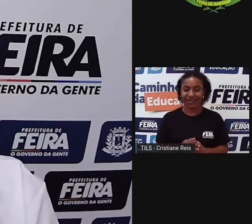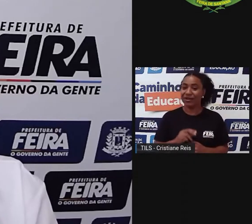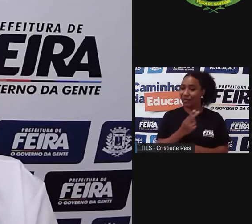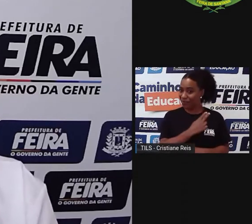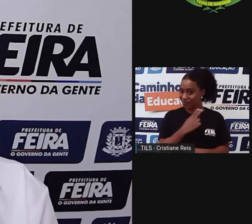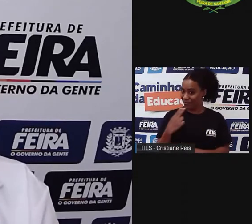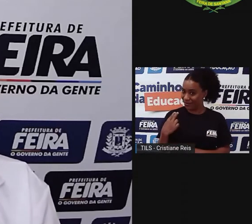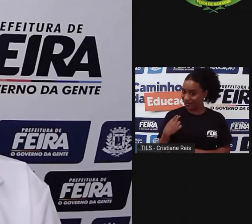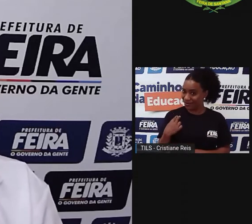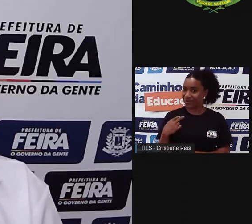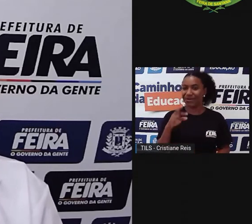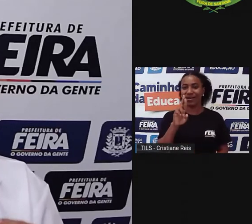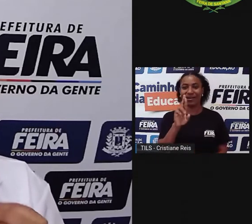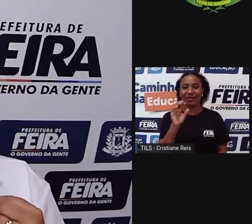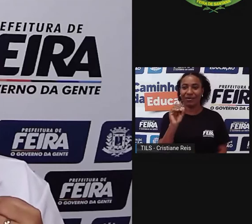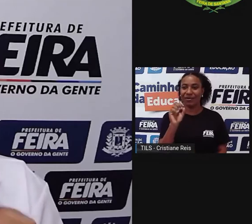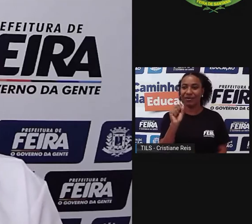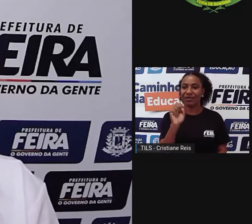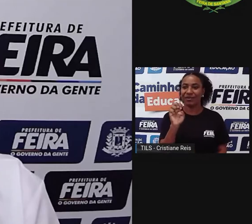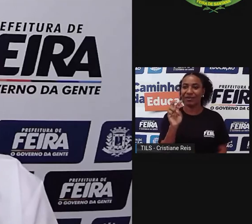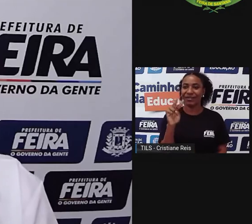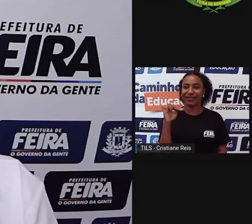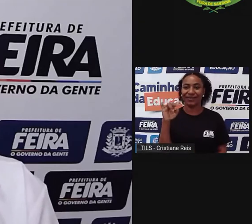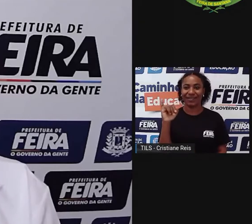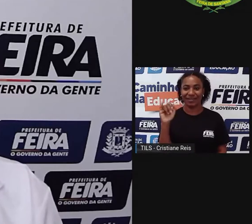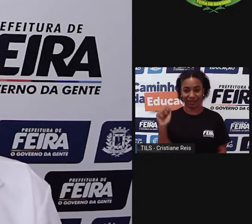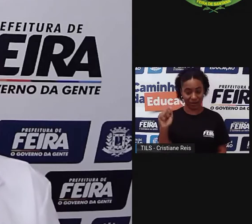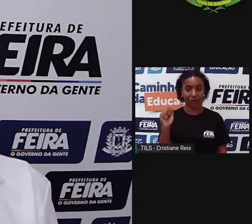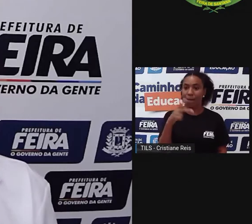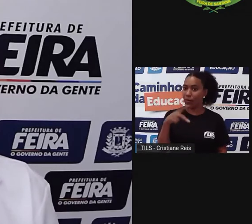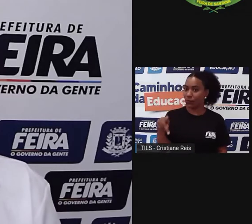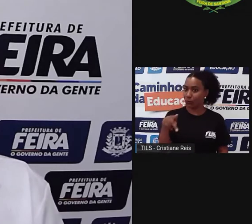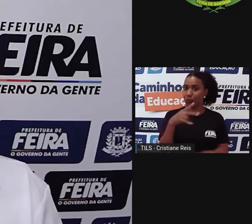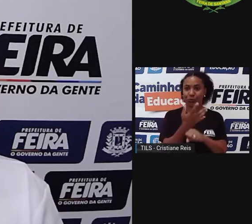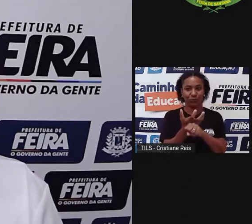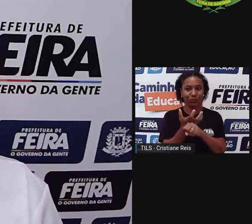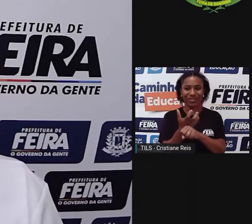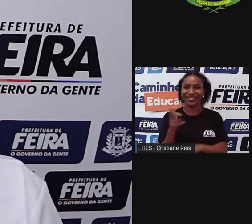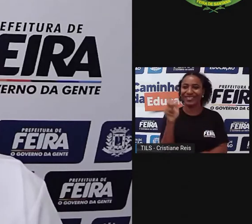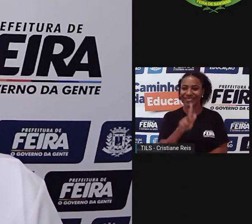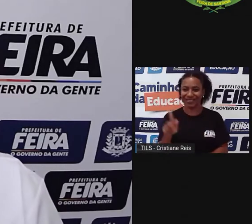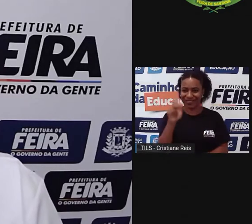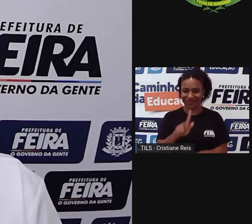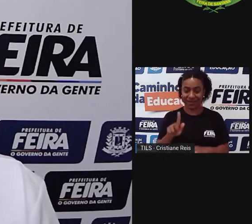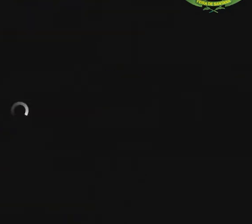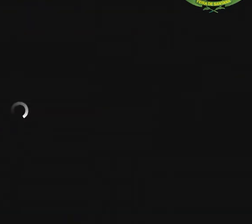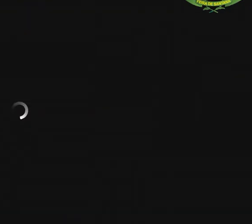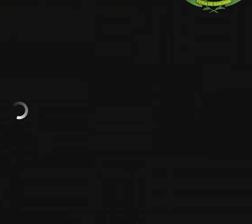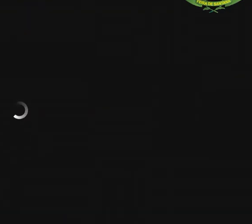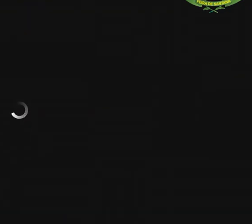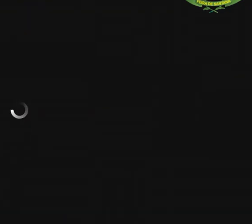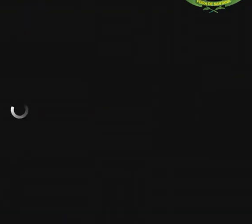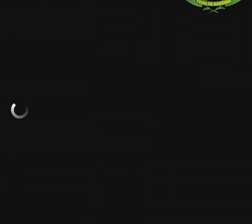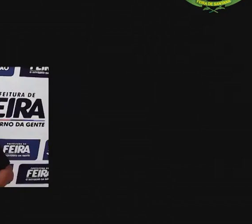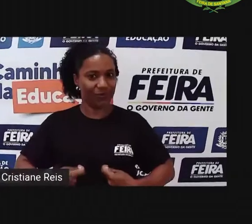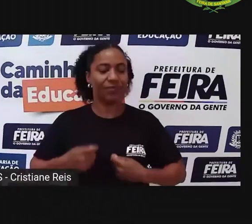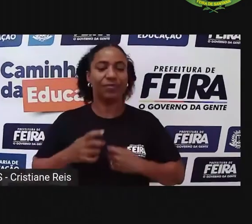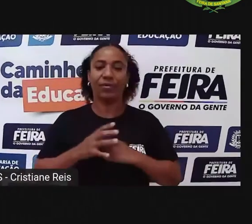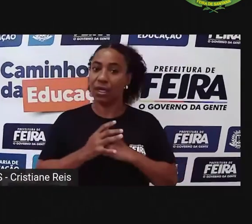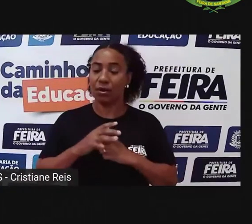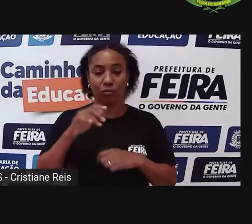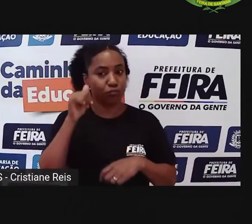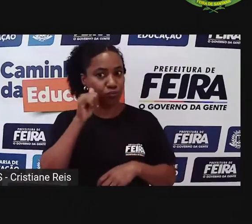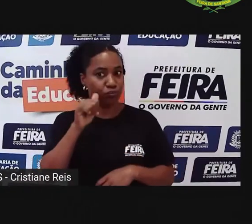Rosa Evânia, eu sou professora de Geografia e eu vou me autodescrever. Bom, eu sou